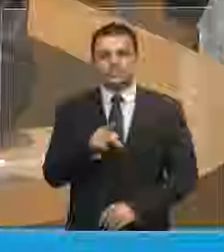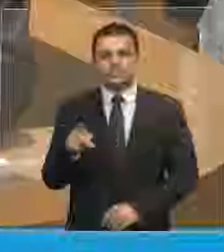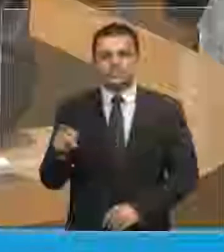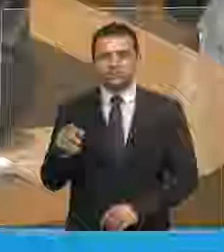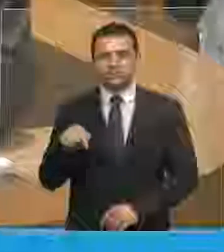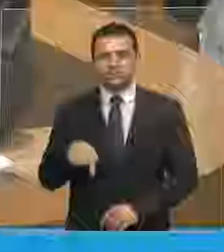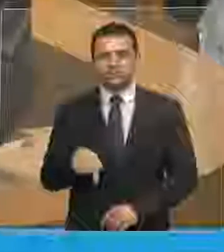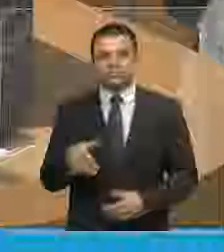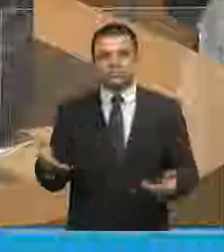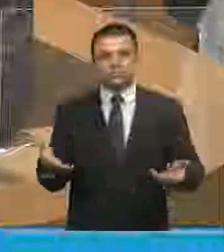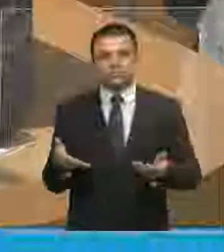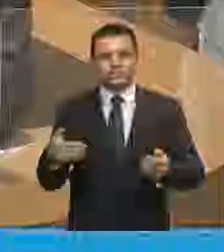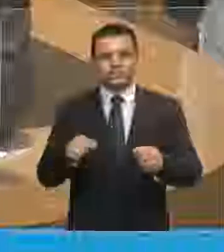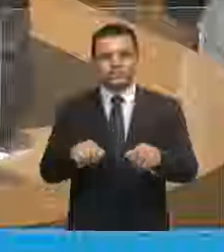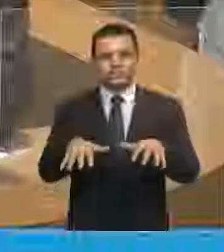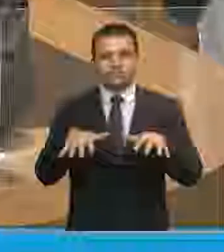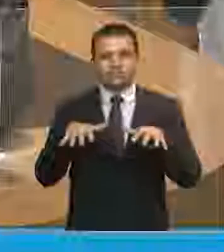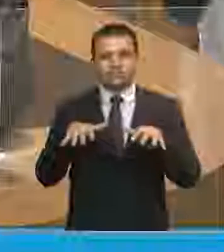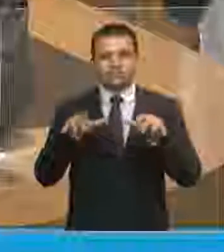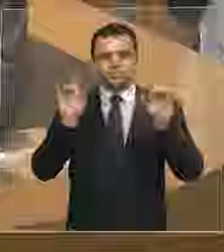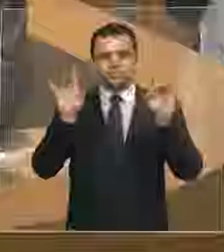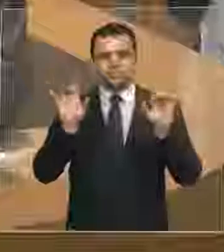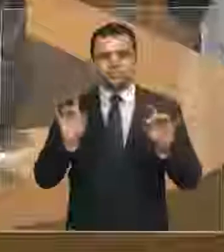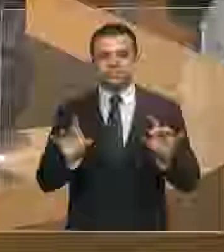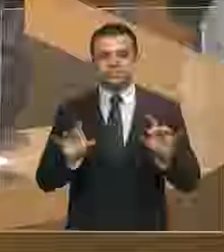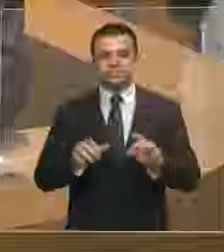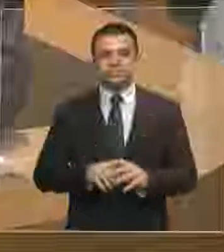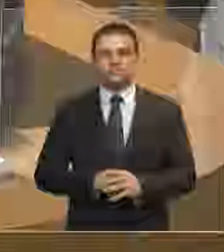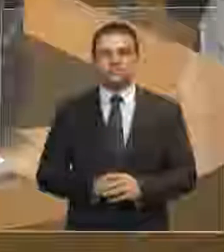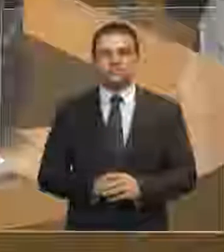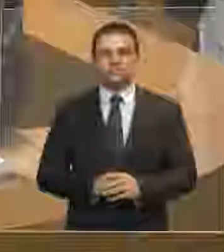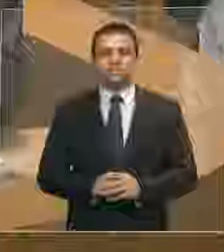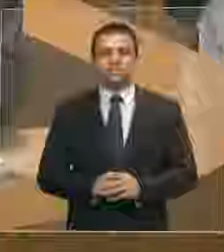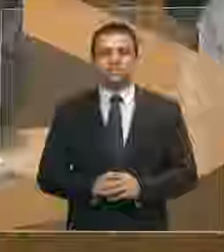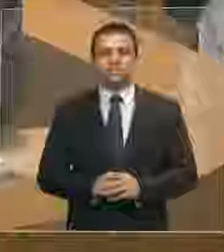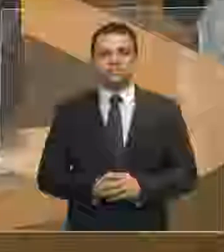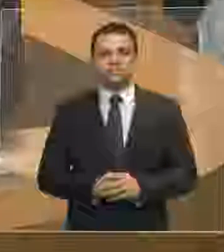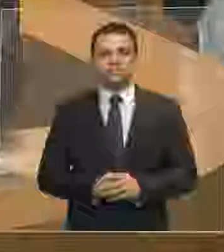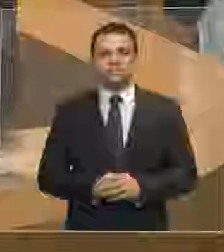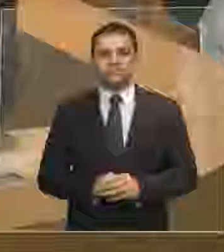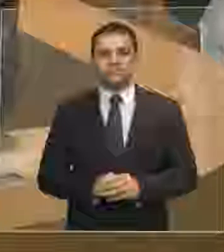presidente desta sessão solene.